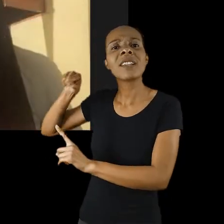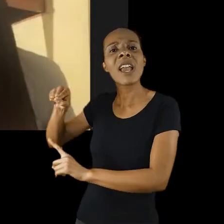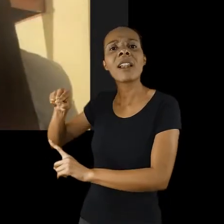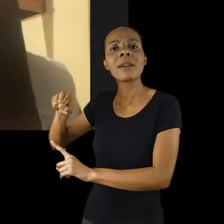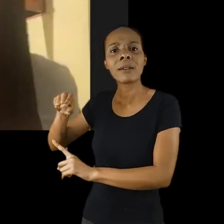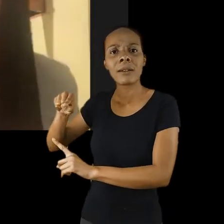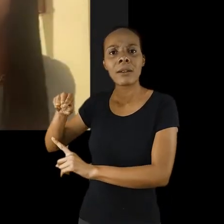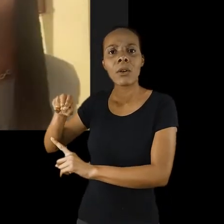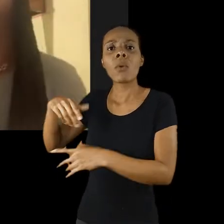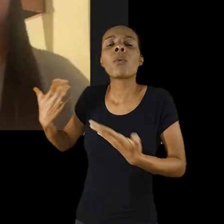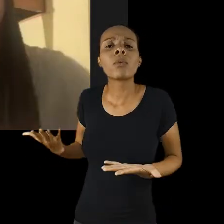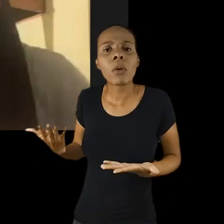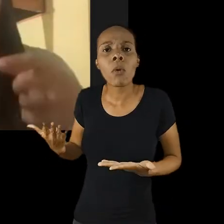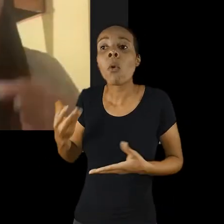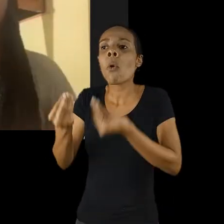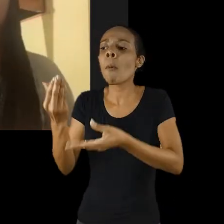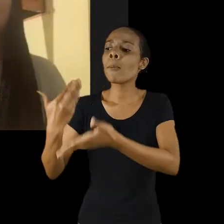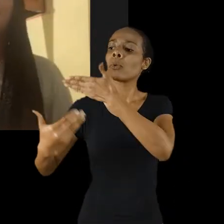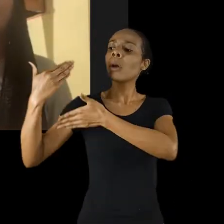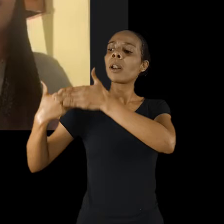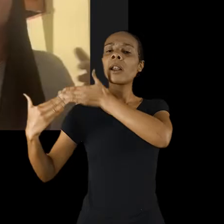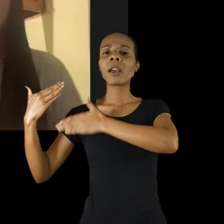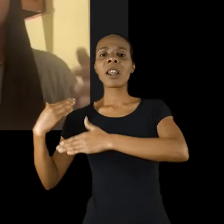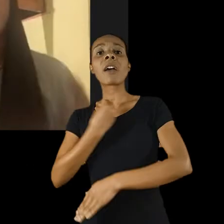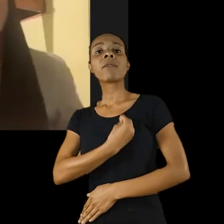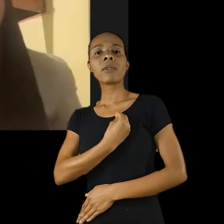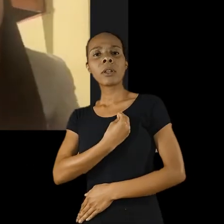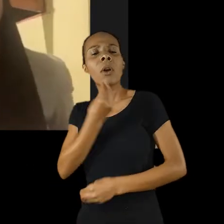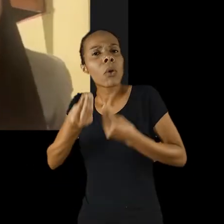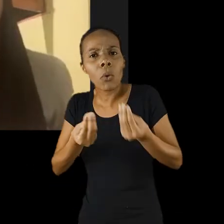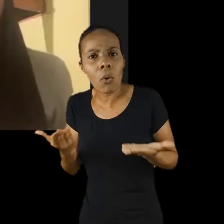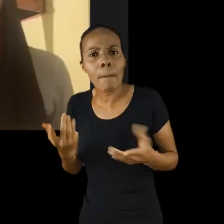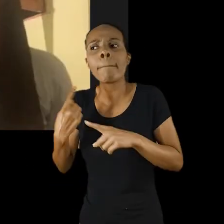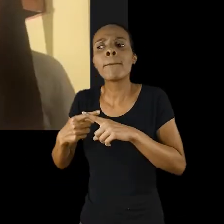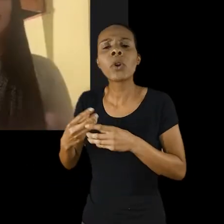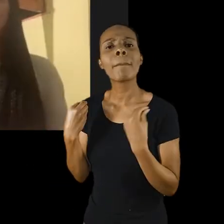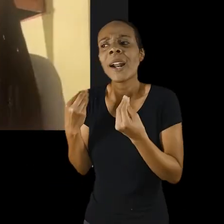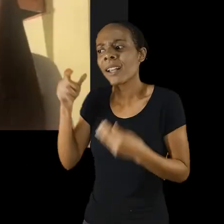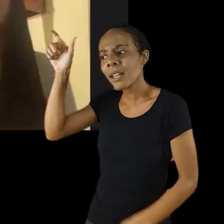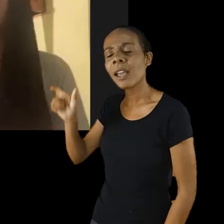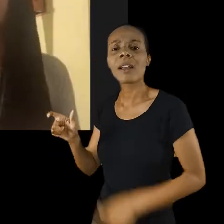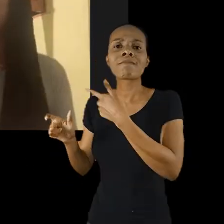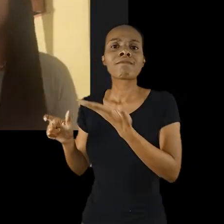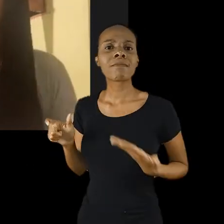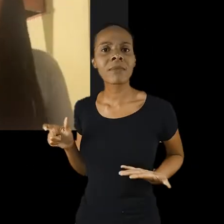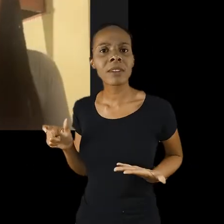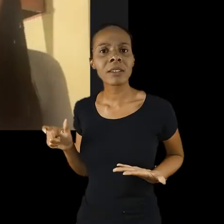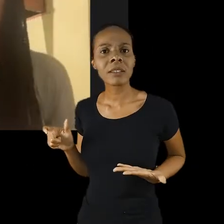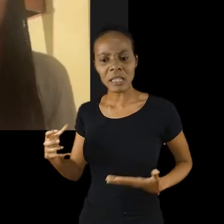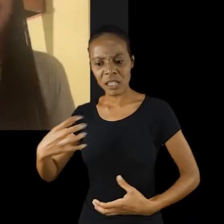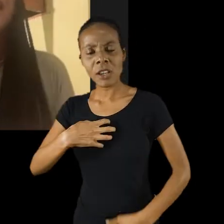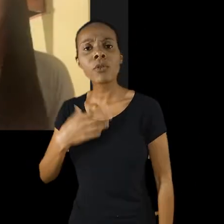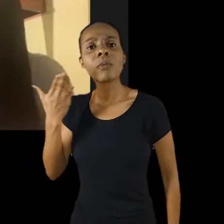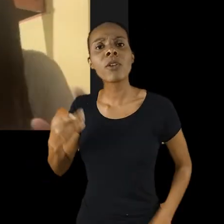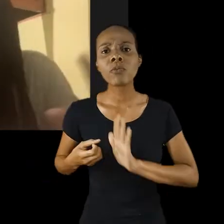travesti teve durante a infância, durante a vida? Por que ela tem que ter essa postura? E aí, por a gente ter que sempre estar sendo tão